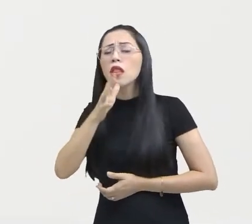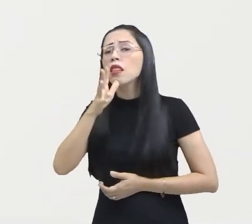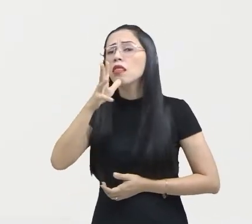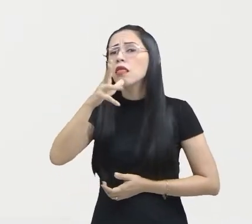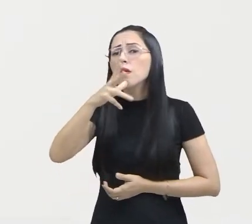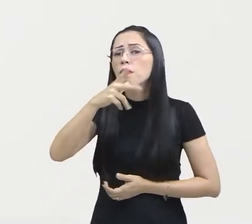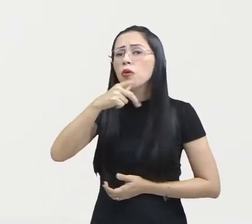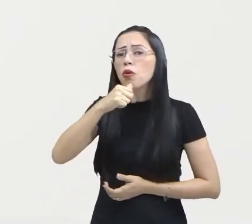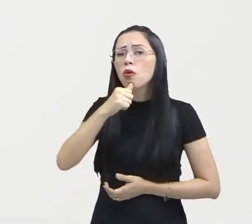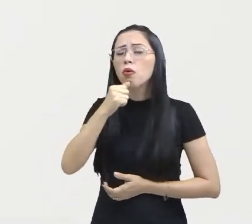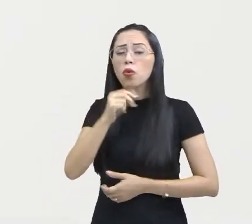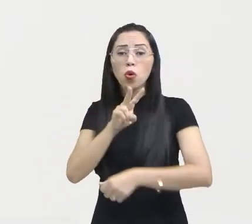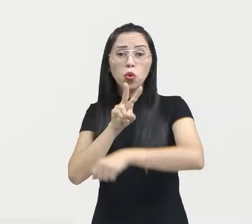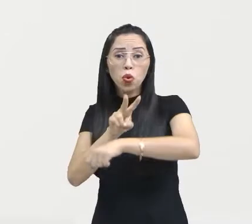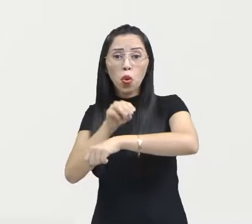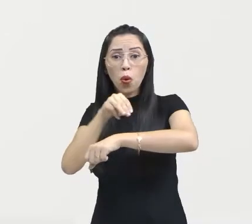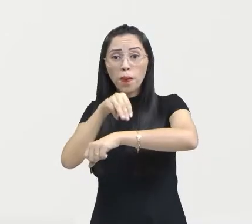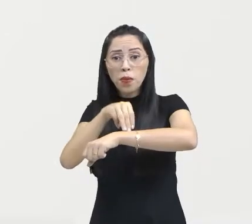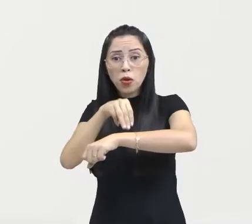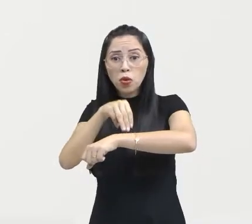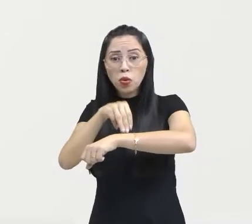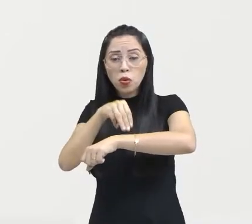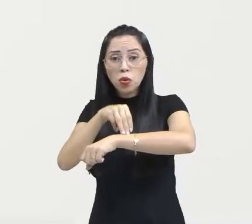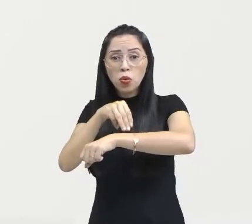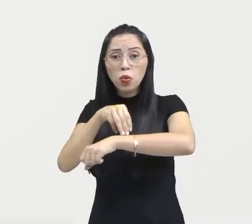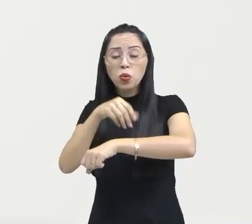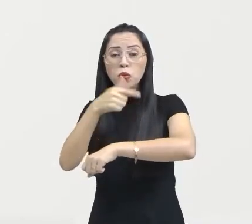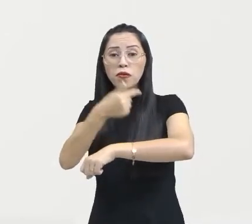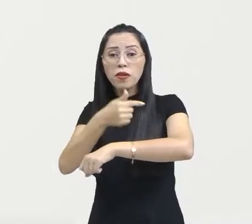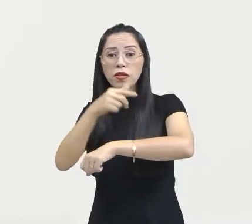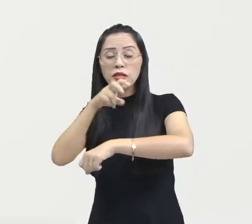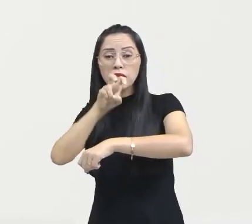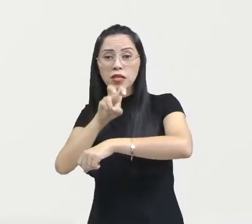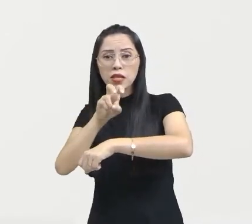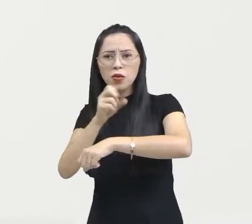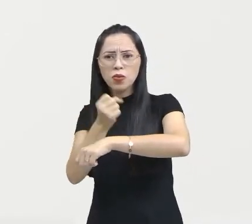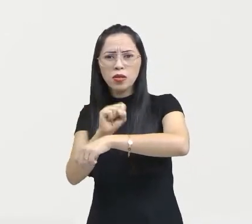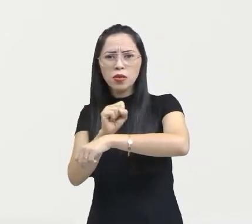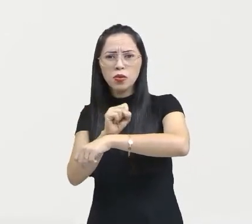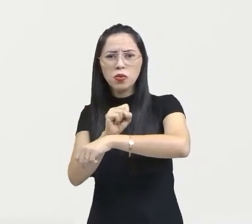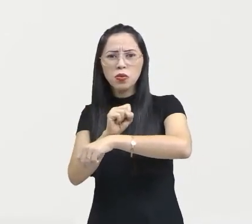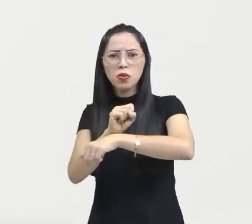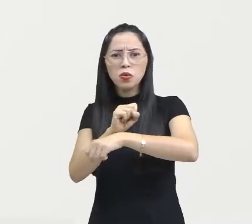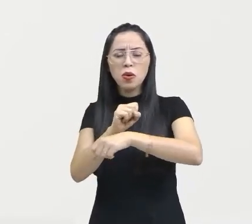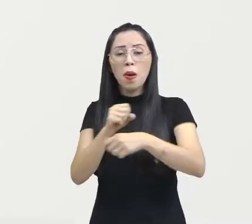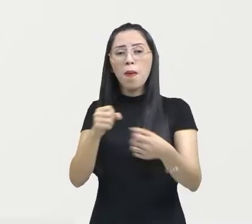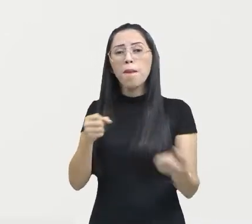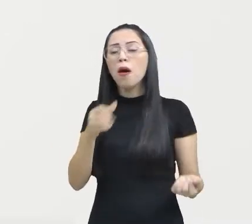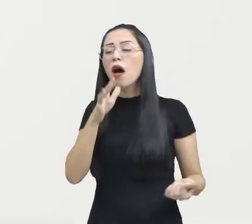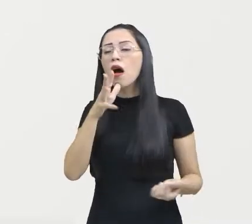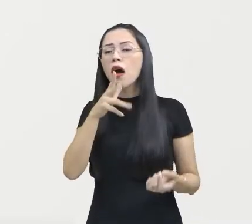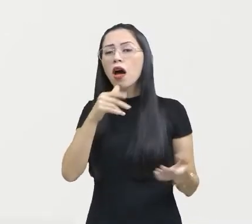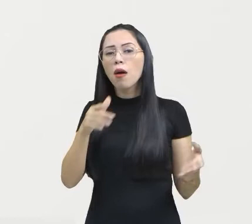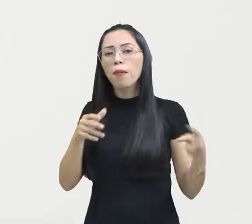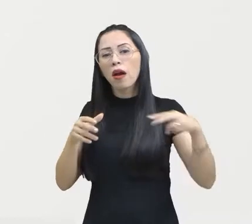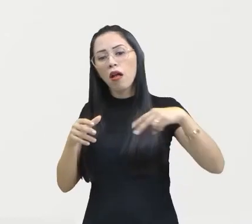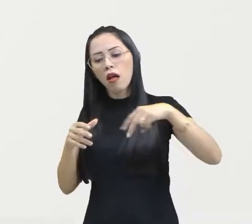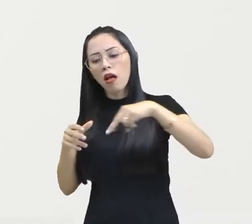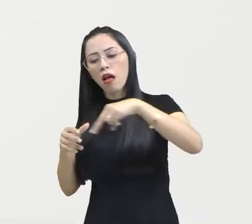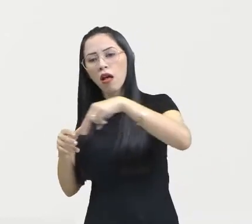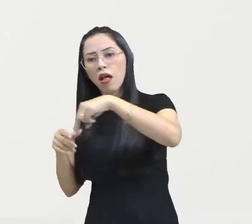segundos para chegar à padaria. Quantos segundos demorou esse trajeto?